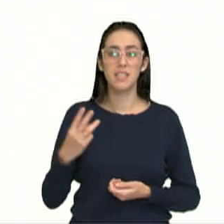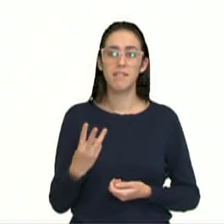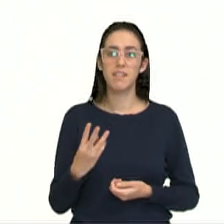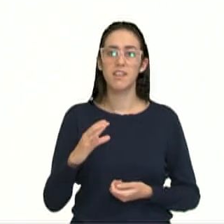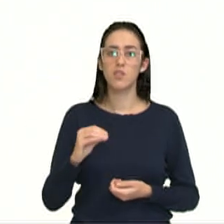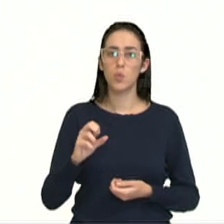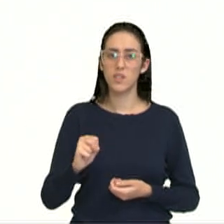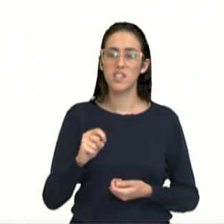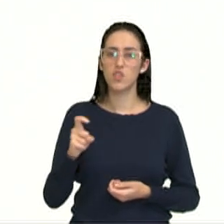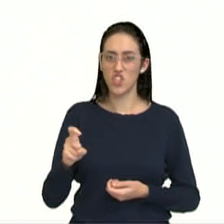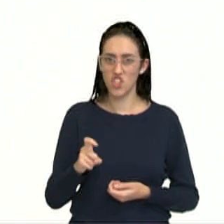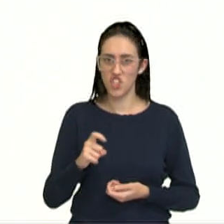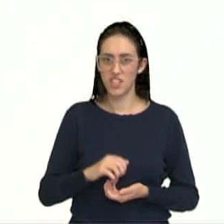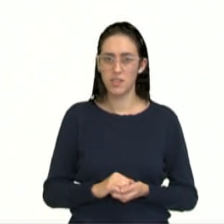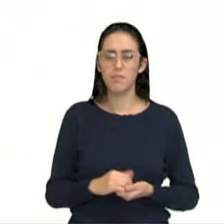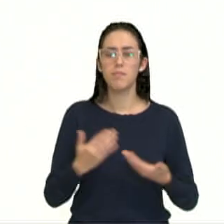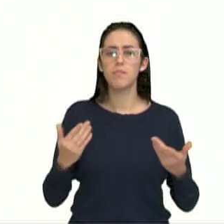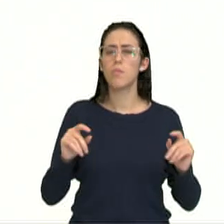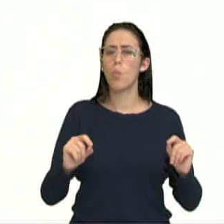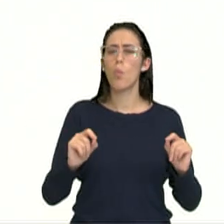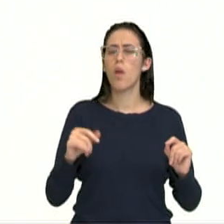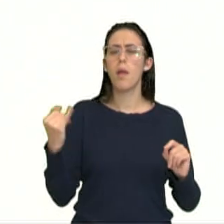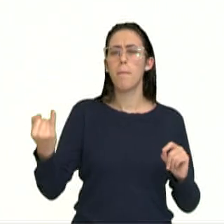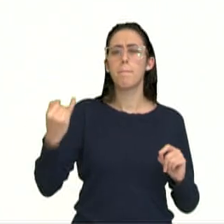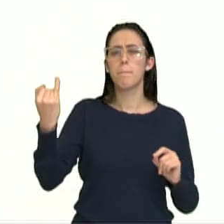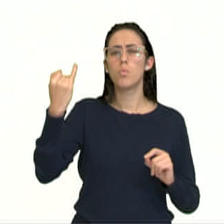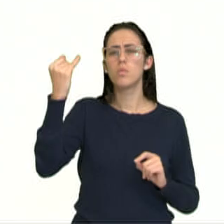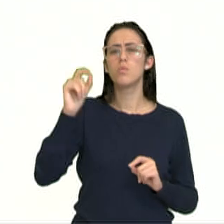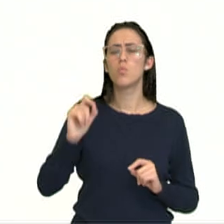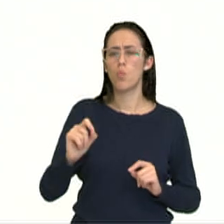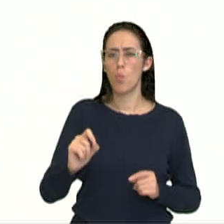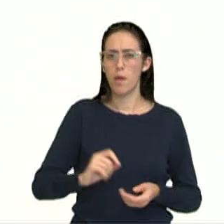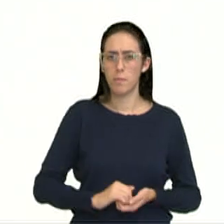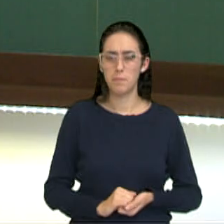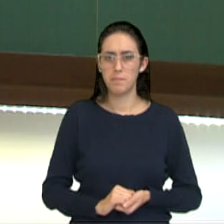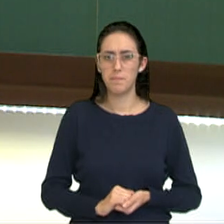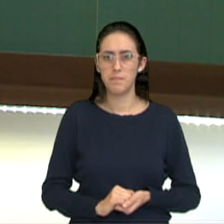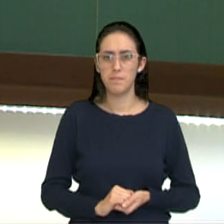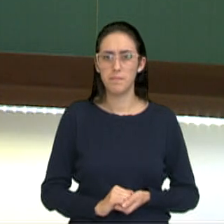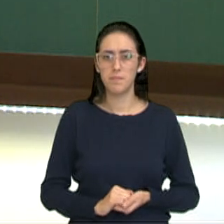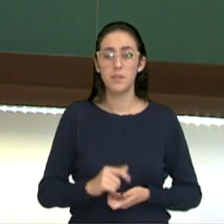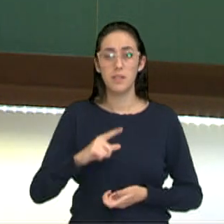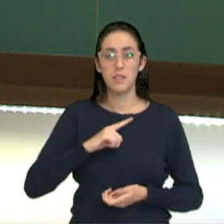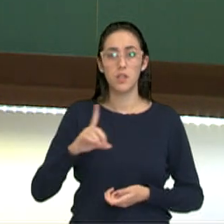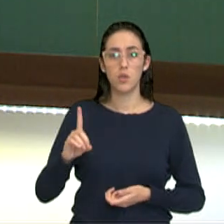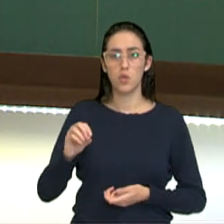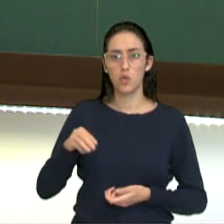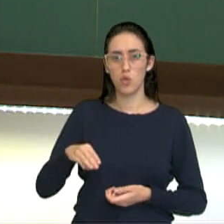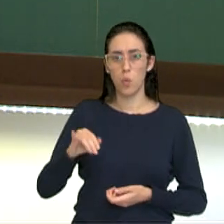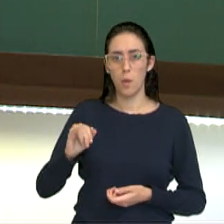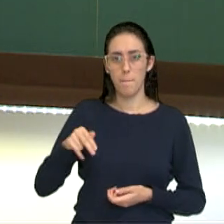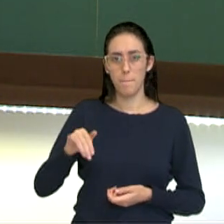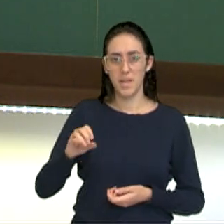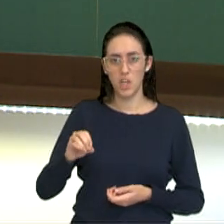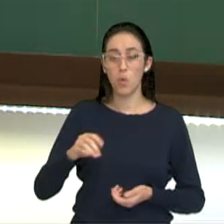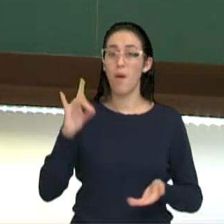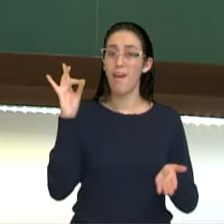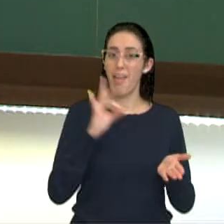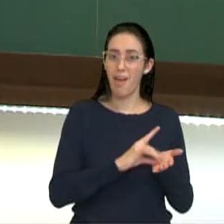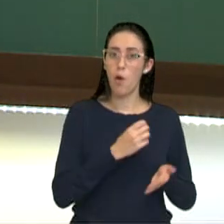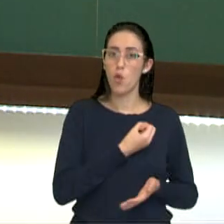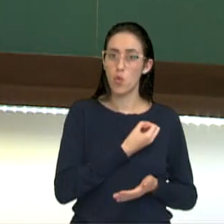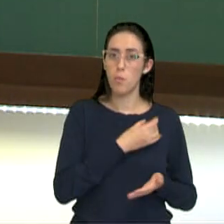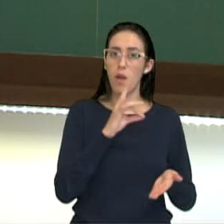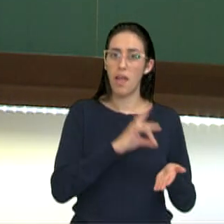de x. Então, o que é importante eu verificar? Então, o domínio dela são os reais. E qual foi